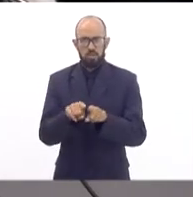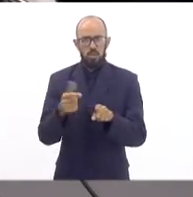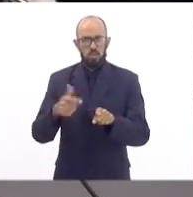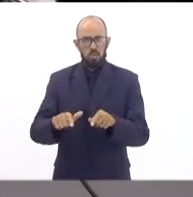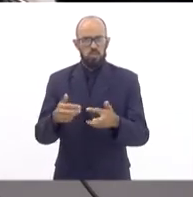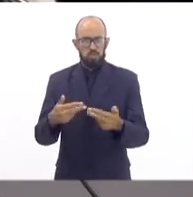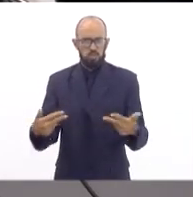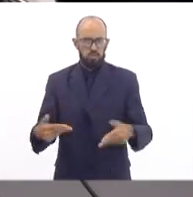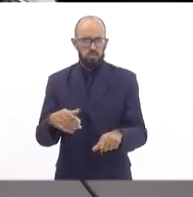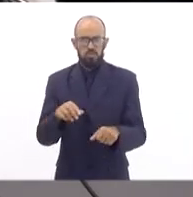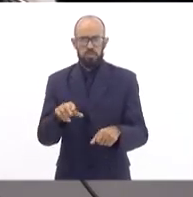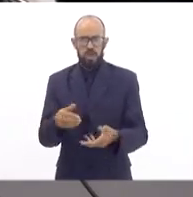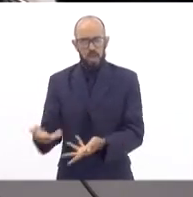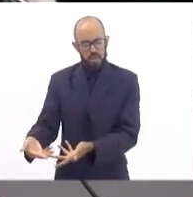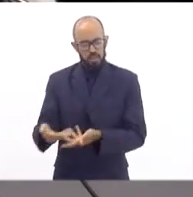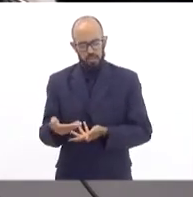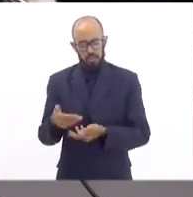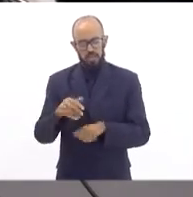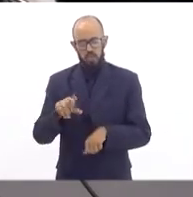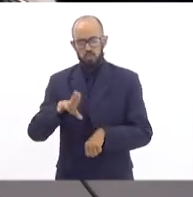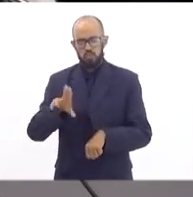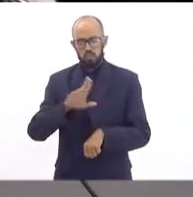para atender o usuário.